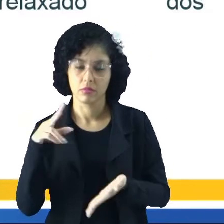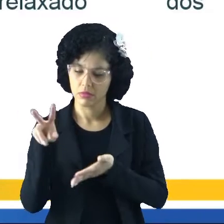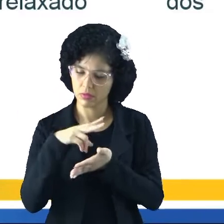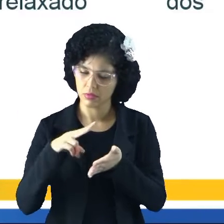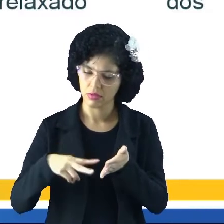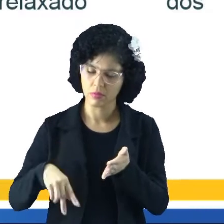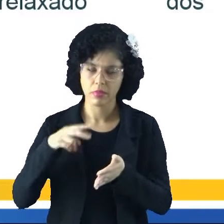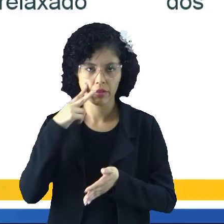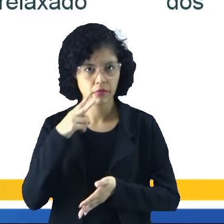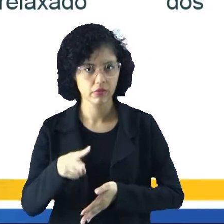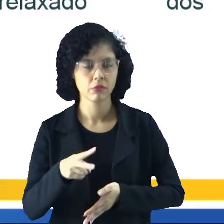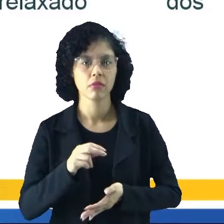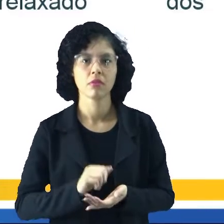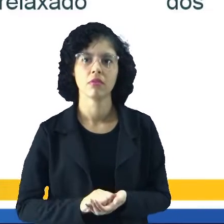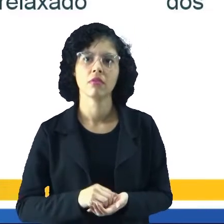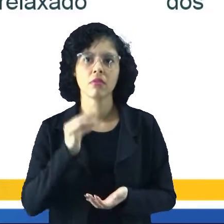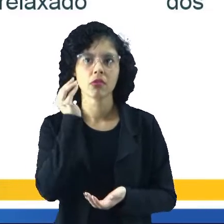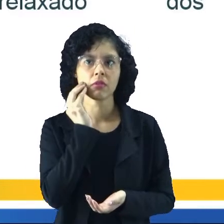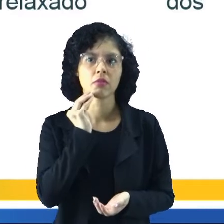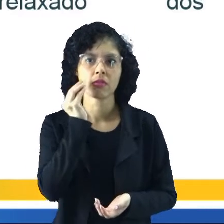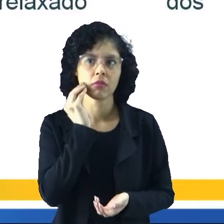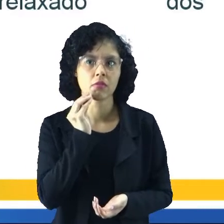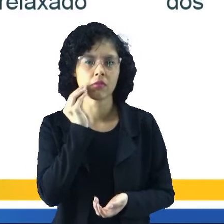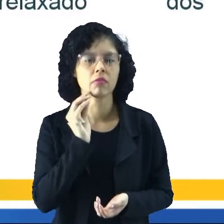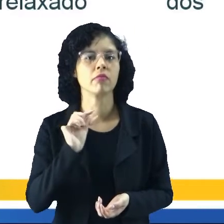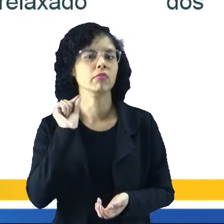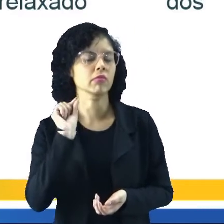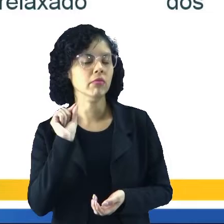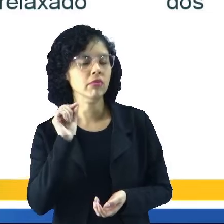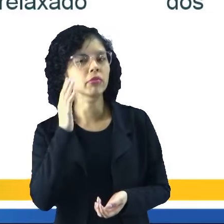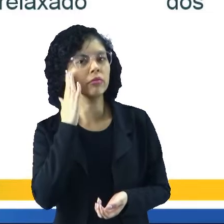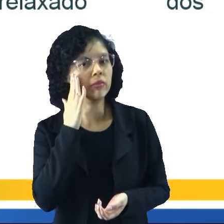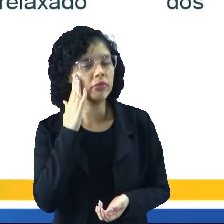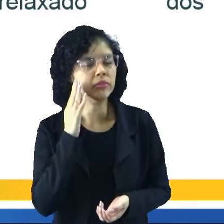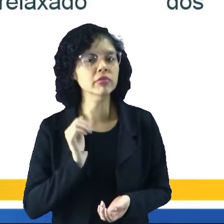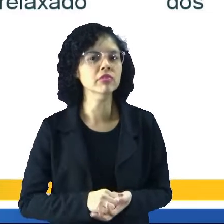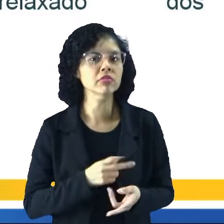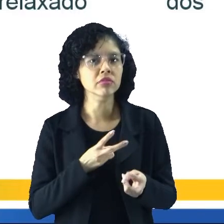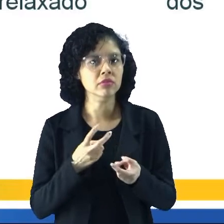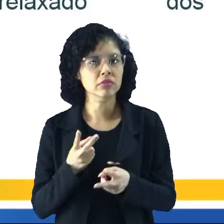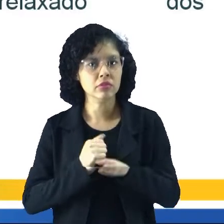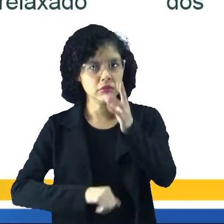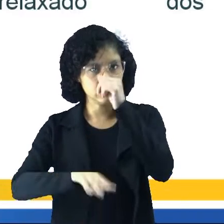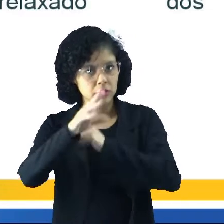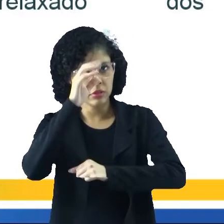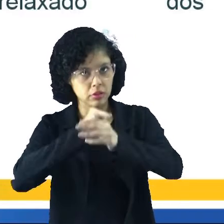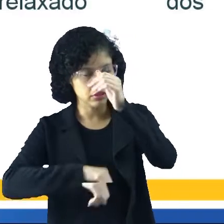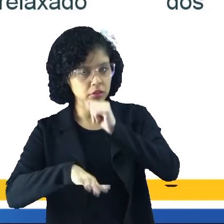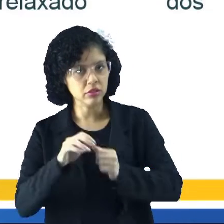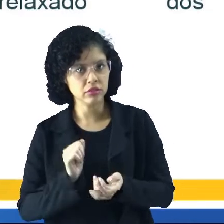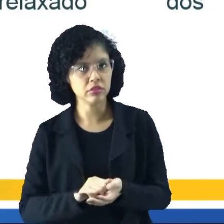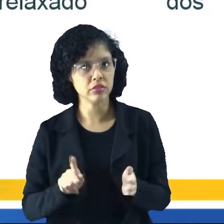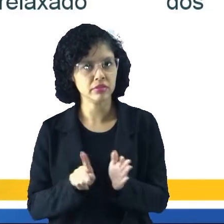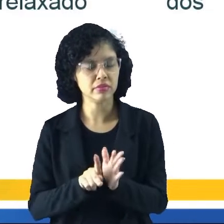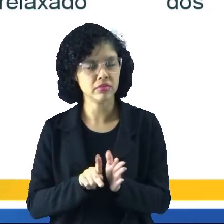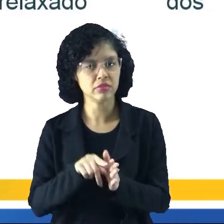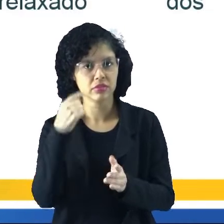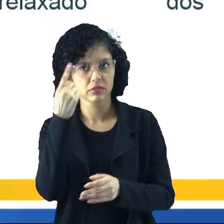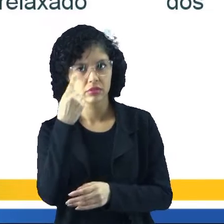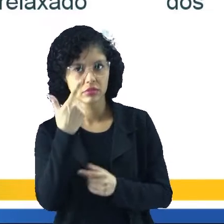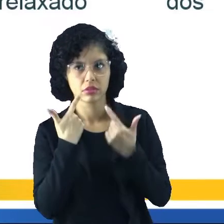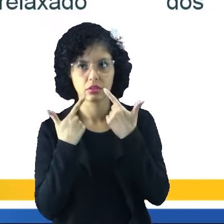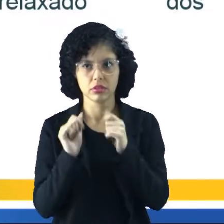né, para ver, para tentar inferir aí ou verificar, de acordo com os meus conhecimentos de mundo ou da própria língua espanhola,